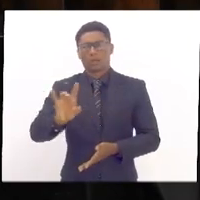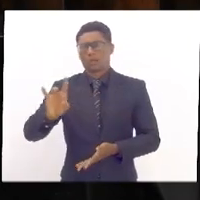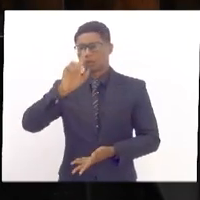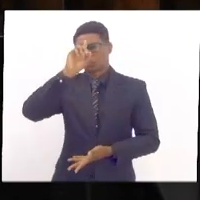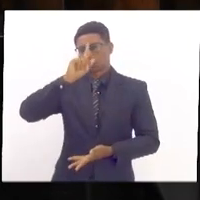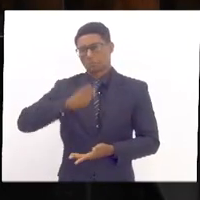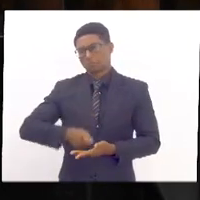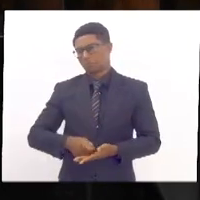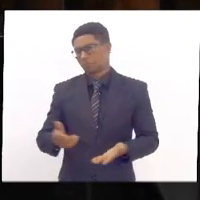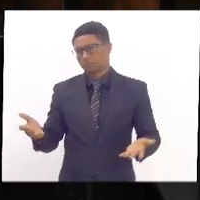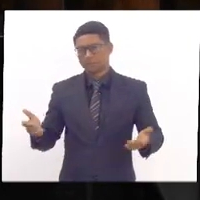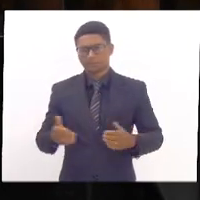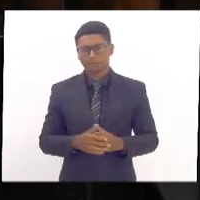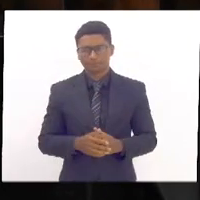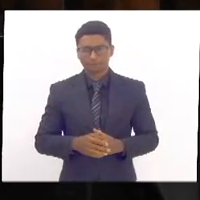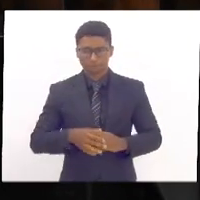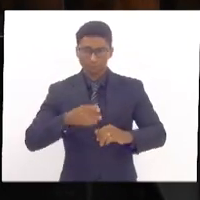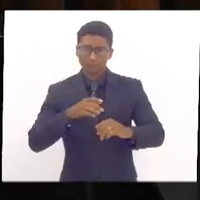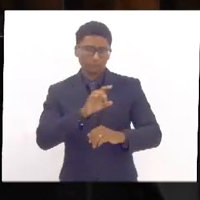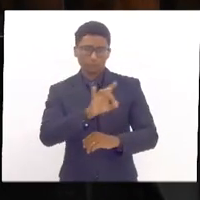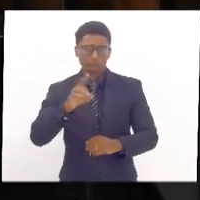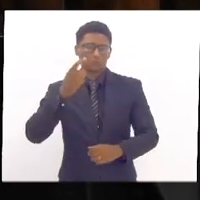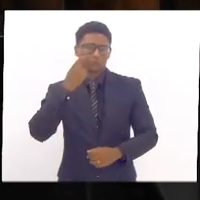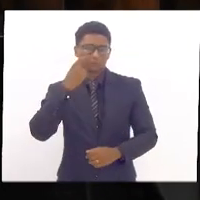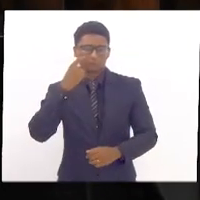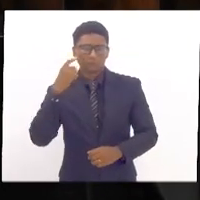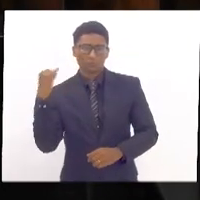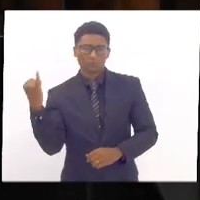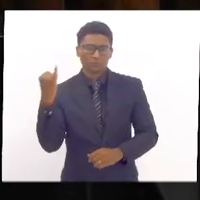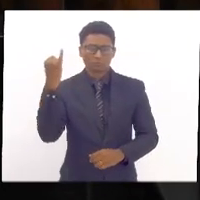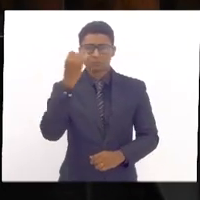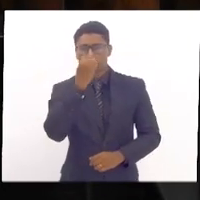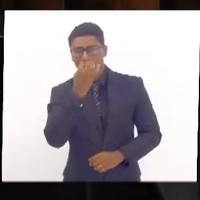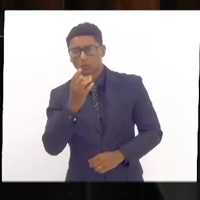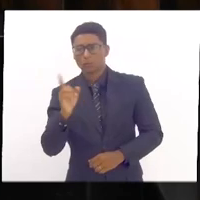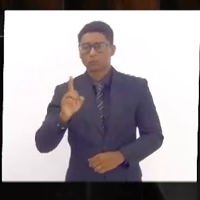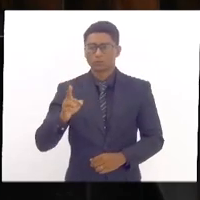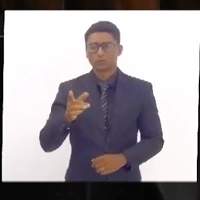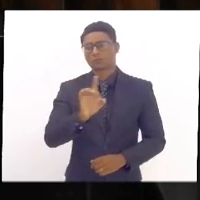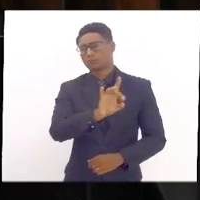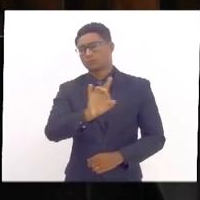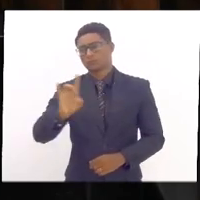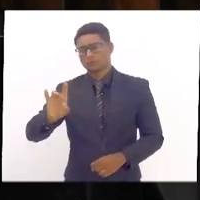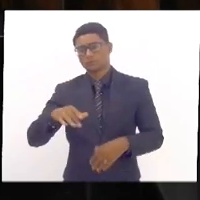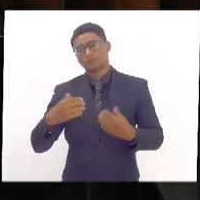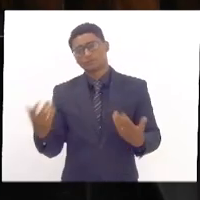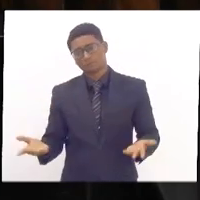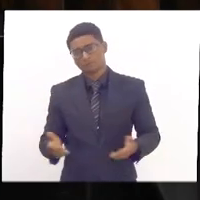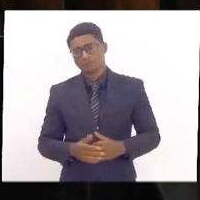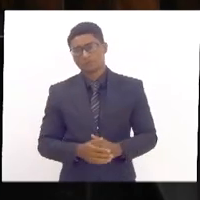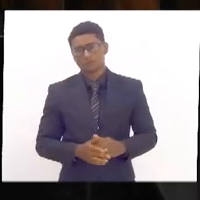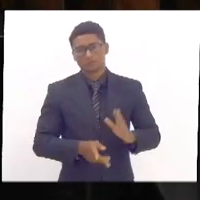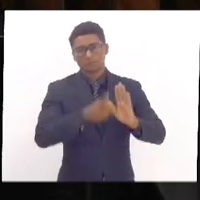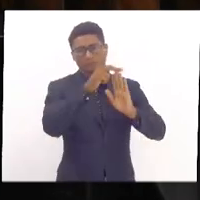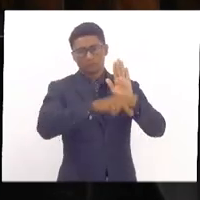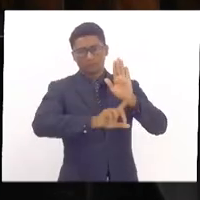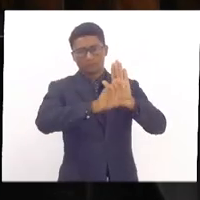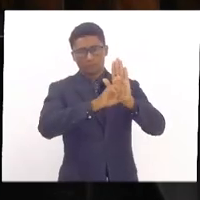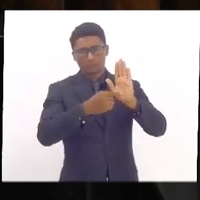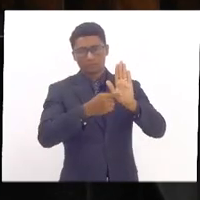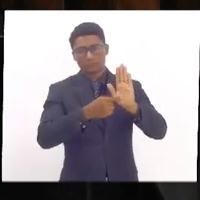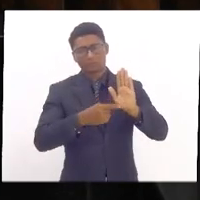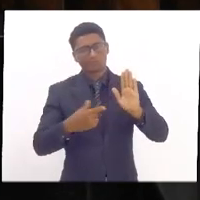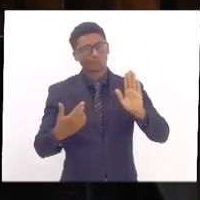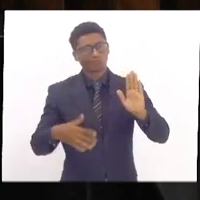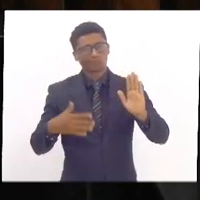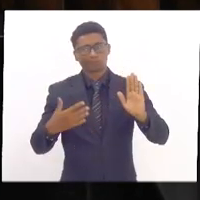é importante, positivo ou não para cada um. Então, é um projeto absolutamente polêmico,